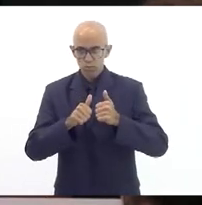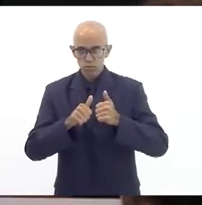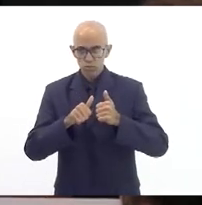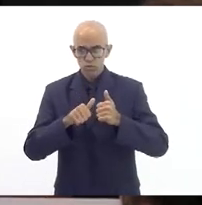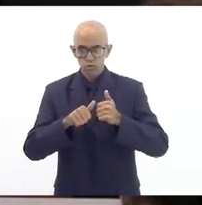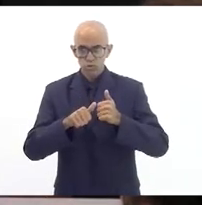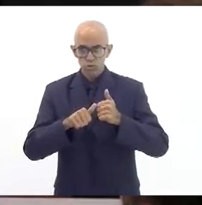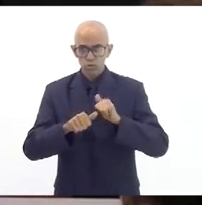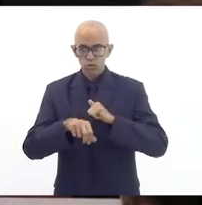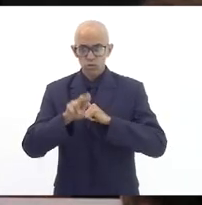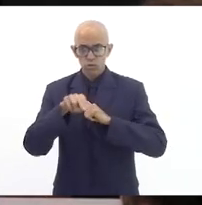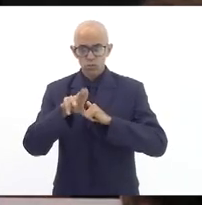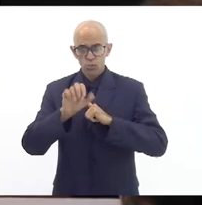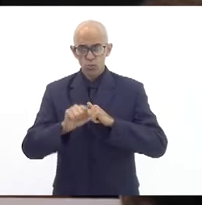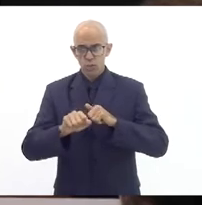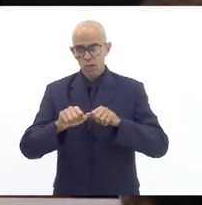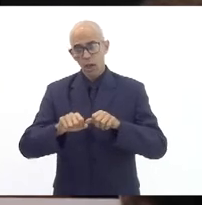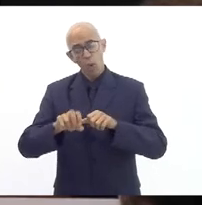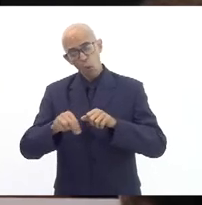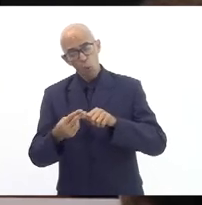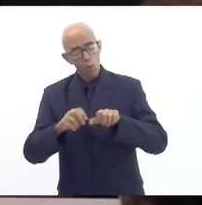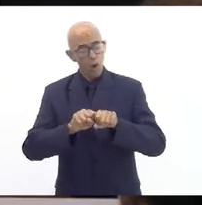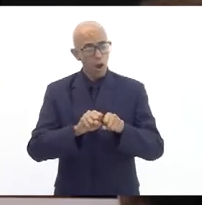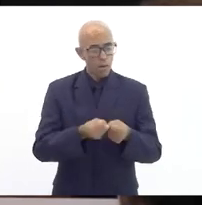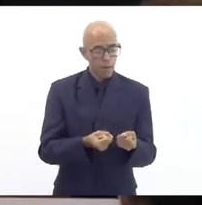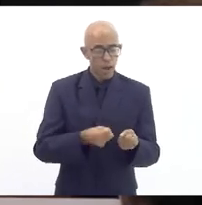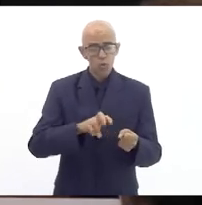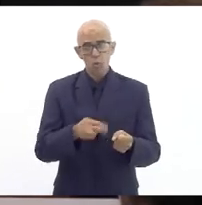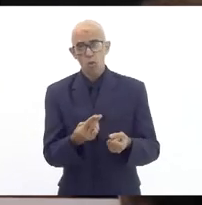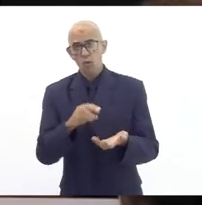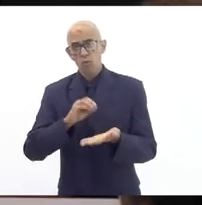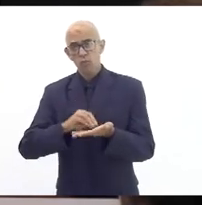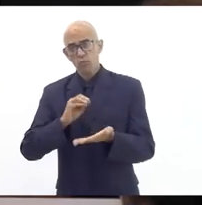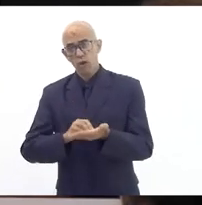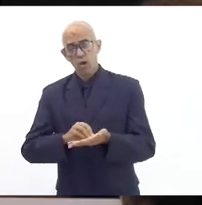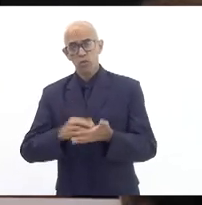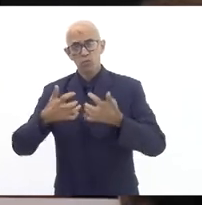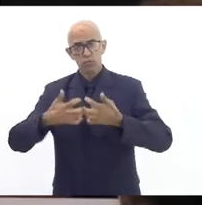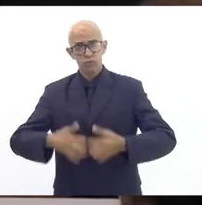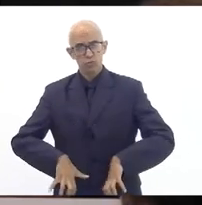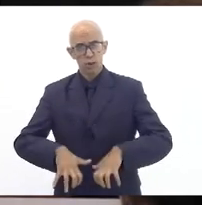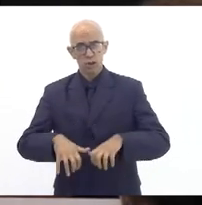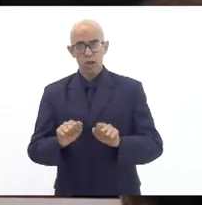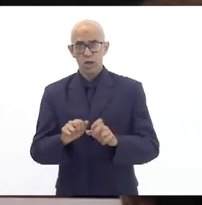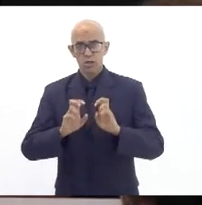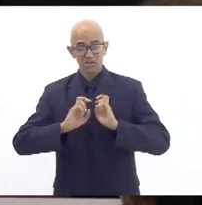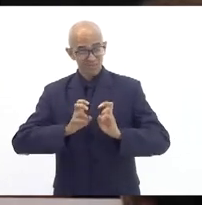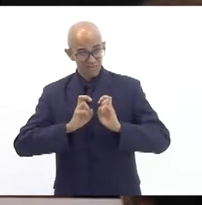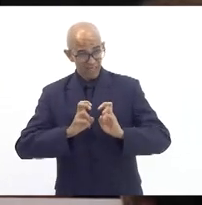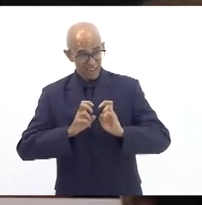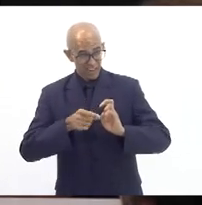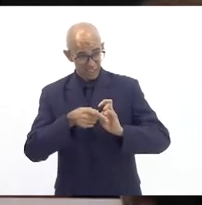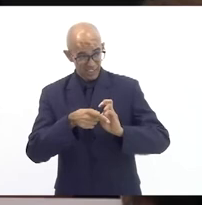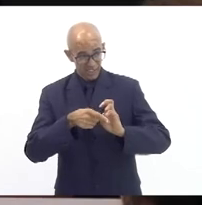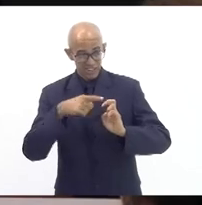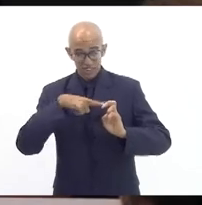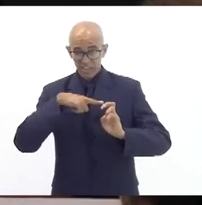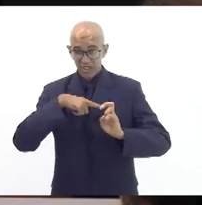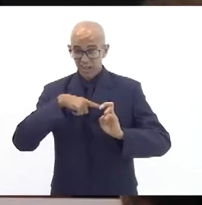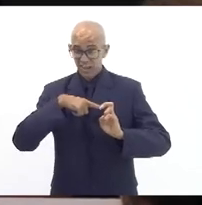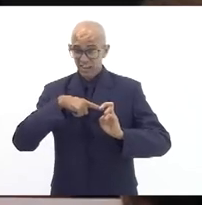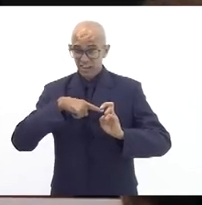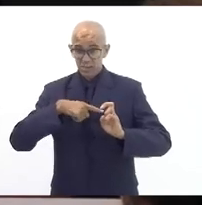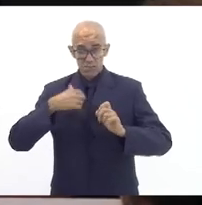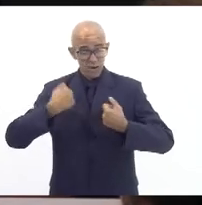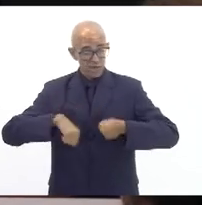o equipamento está quebrado, falta de operação, num trem que tem uma demanda